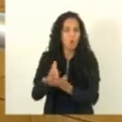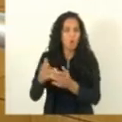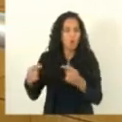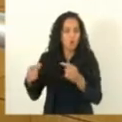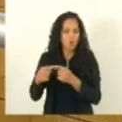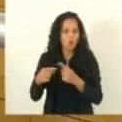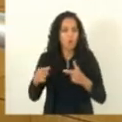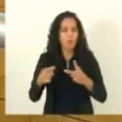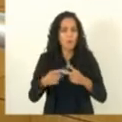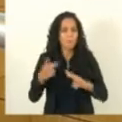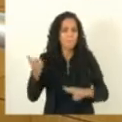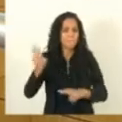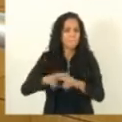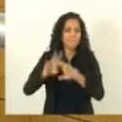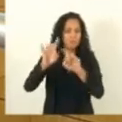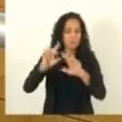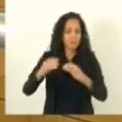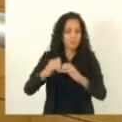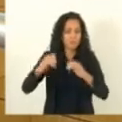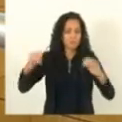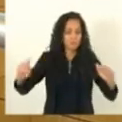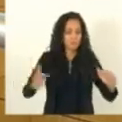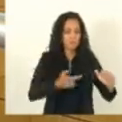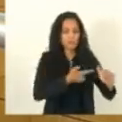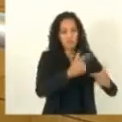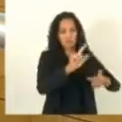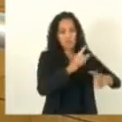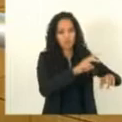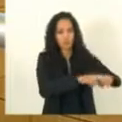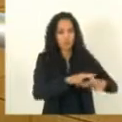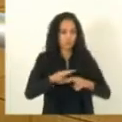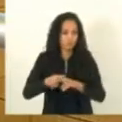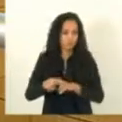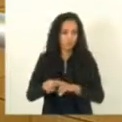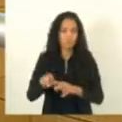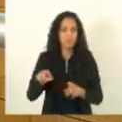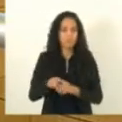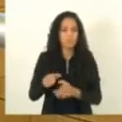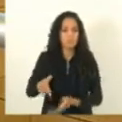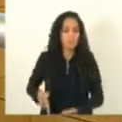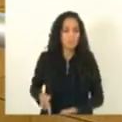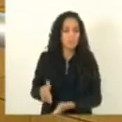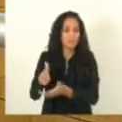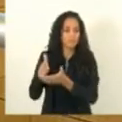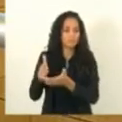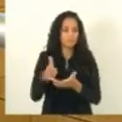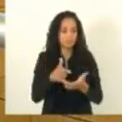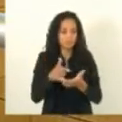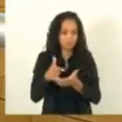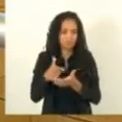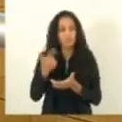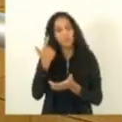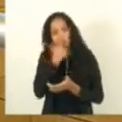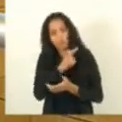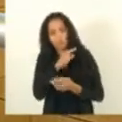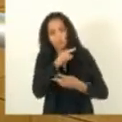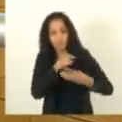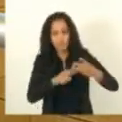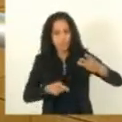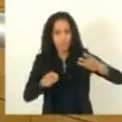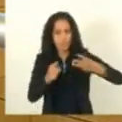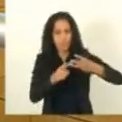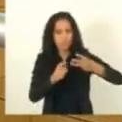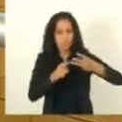prisão especial em cela separada dos demais presos e porte de arma de fogo. Este último